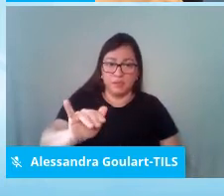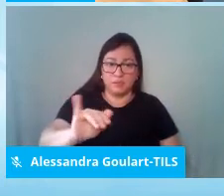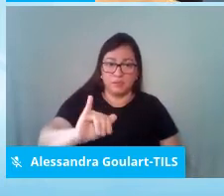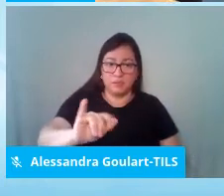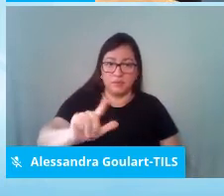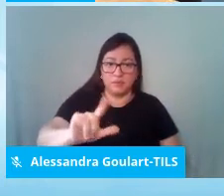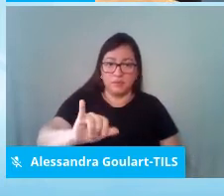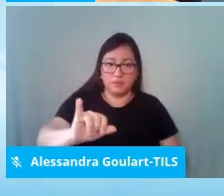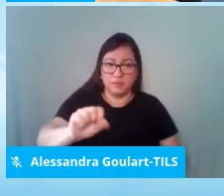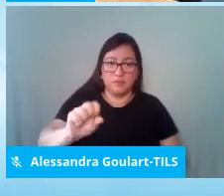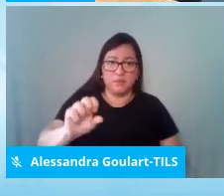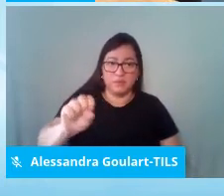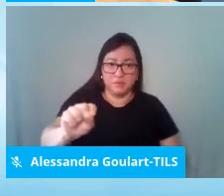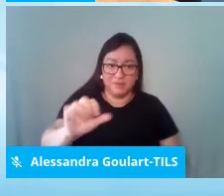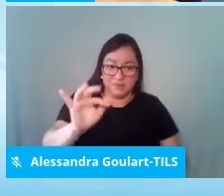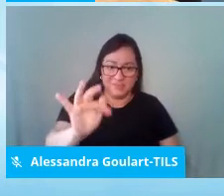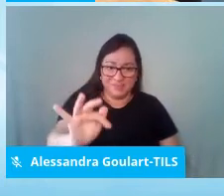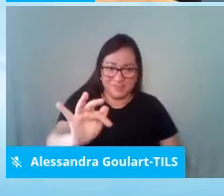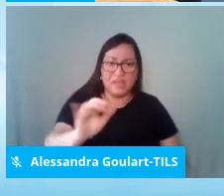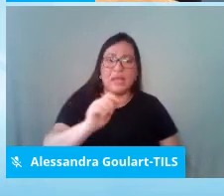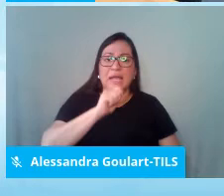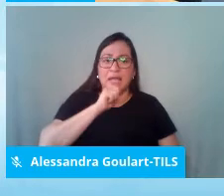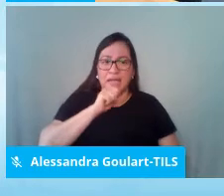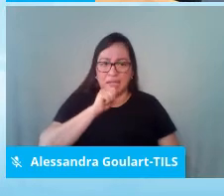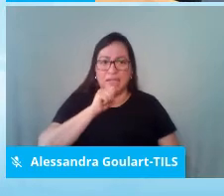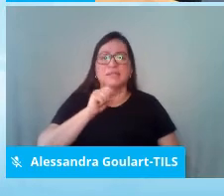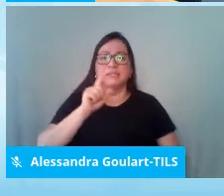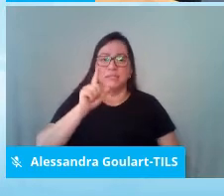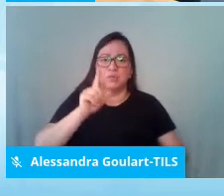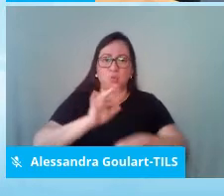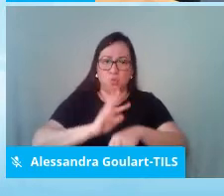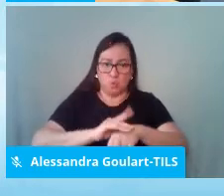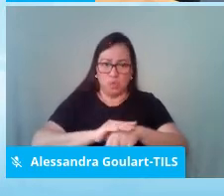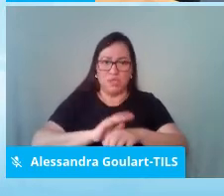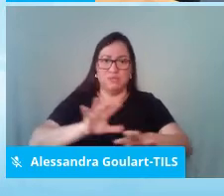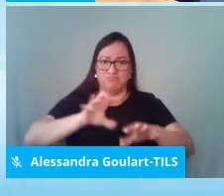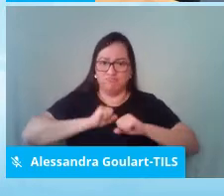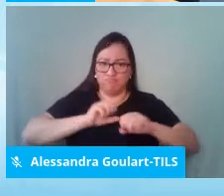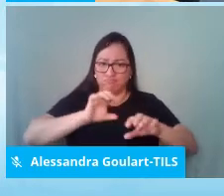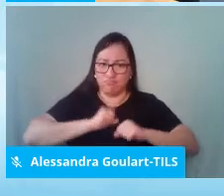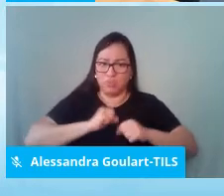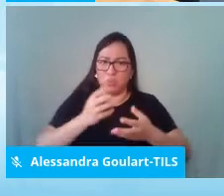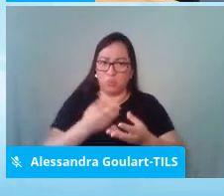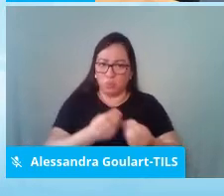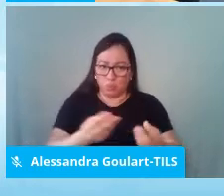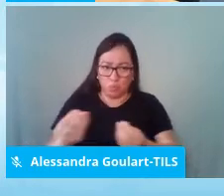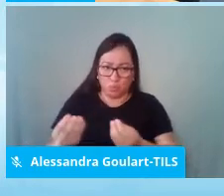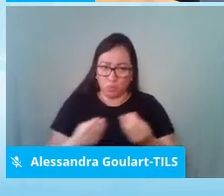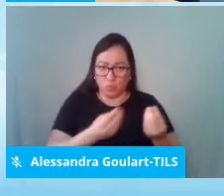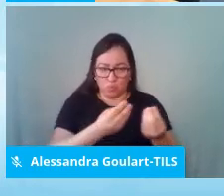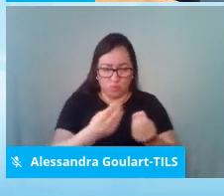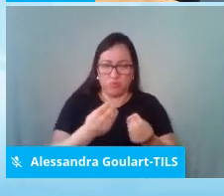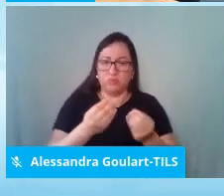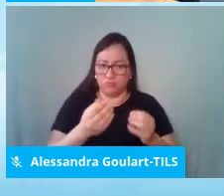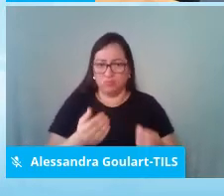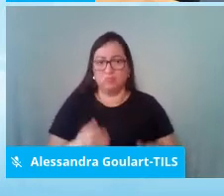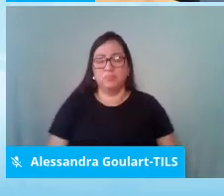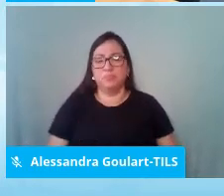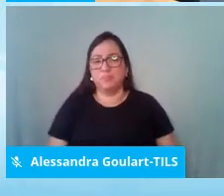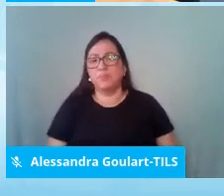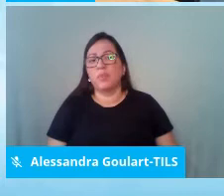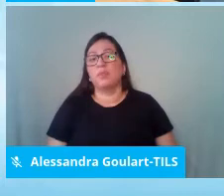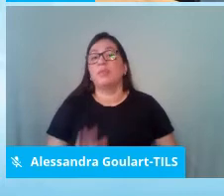gente precisa avançar muito nesse tratamento e diagnóstico. Com relação à transmissão